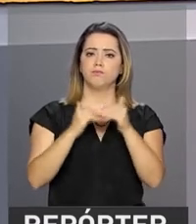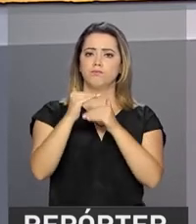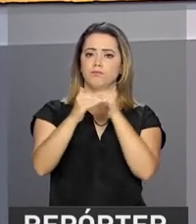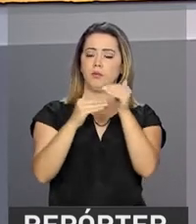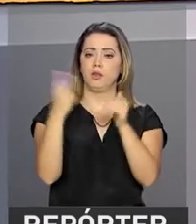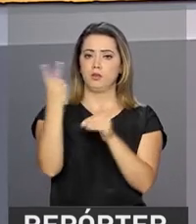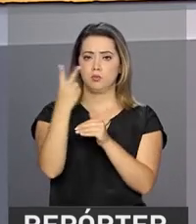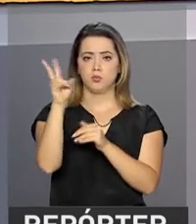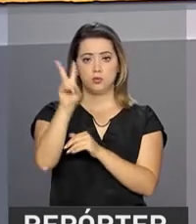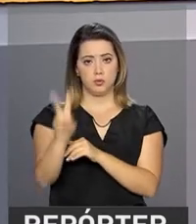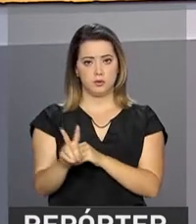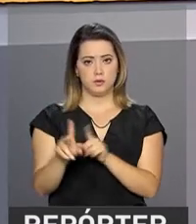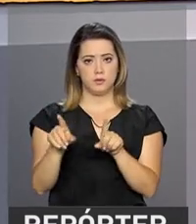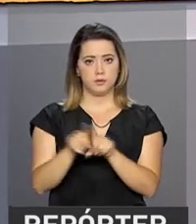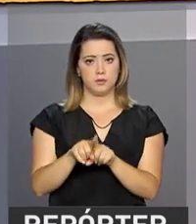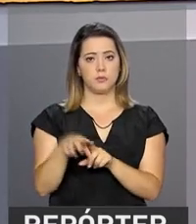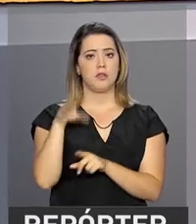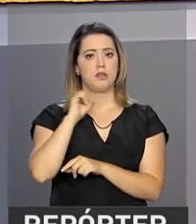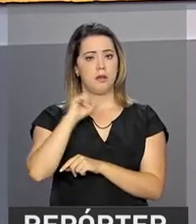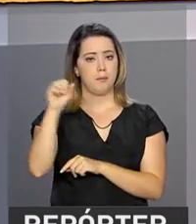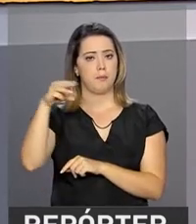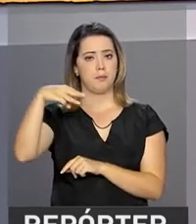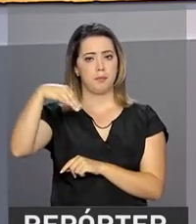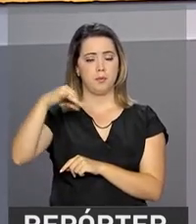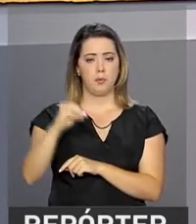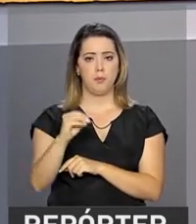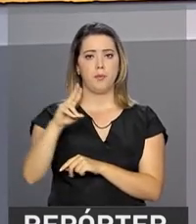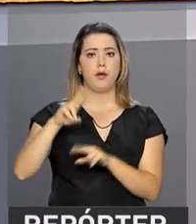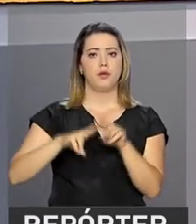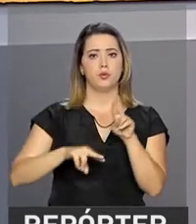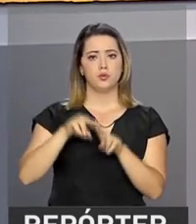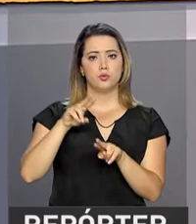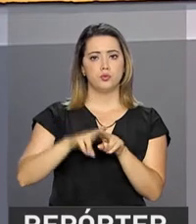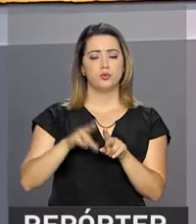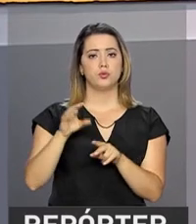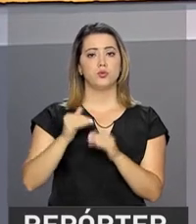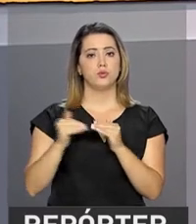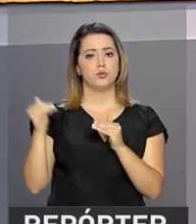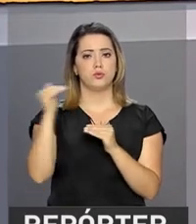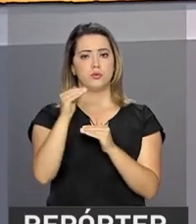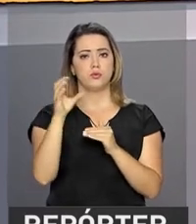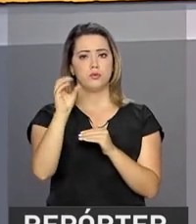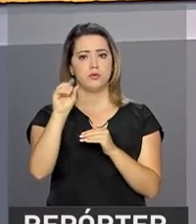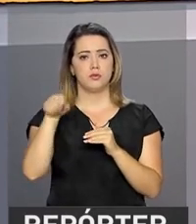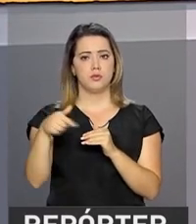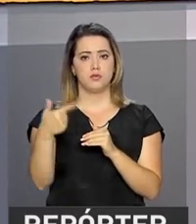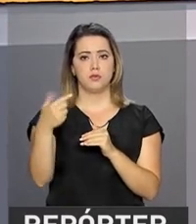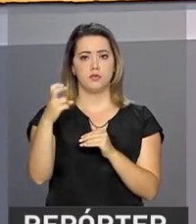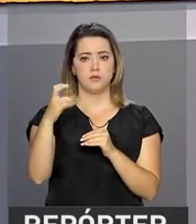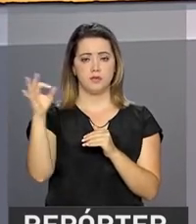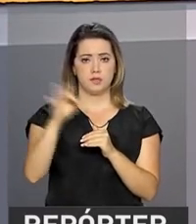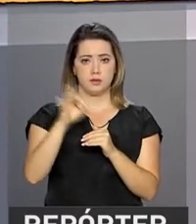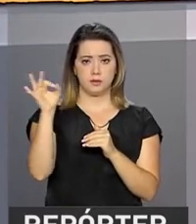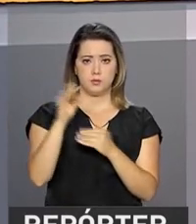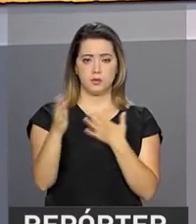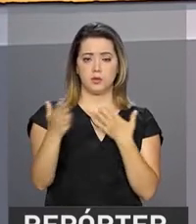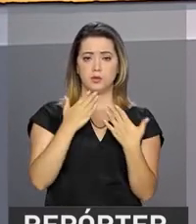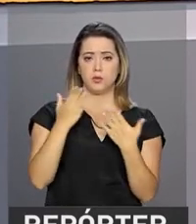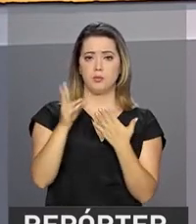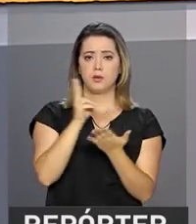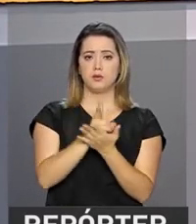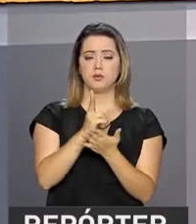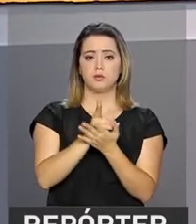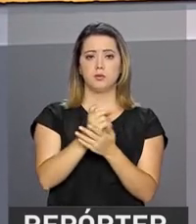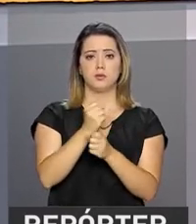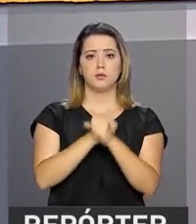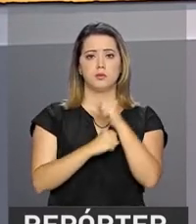abril maio e junho o índice acumulou alta de 0,25 por cento quando comparado com o primeiro trimestre de 2010